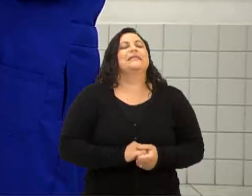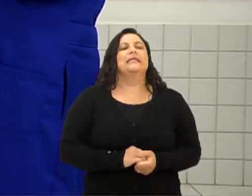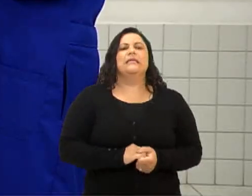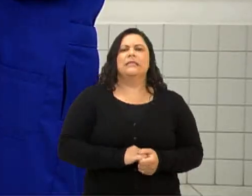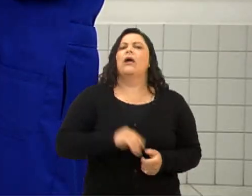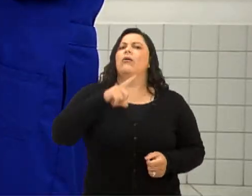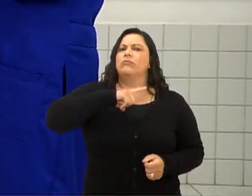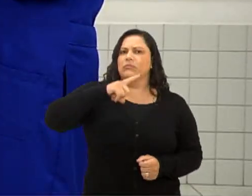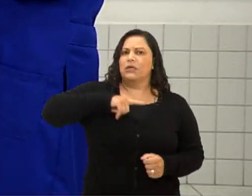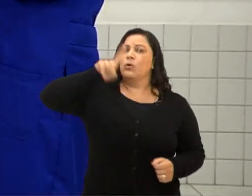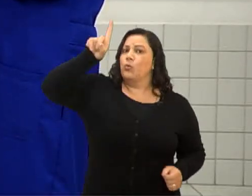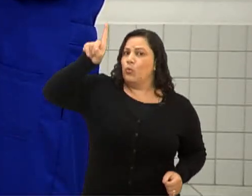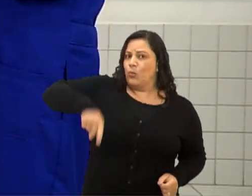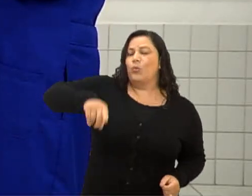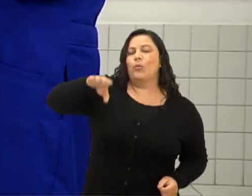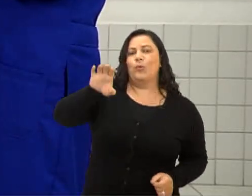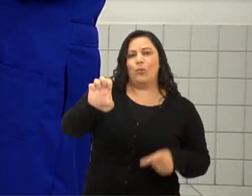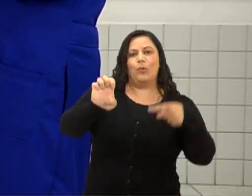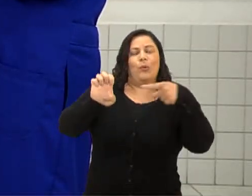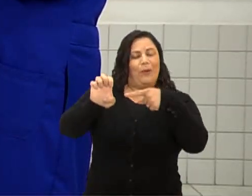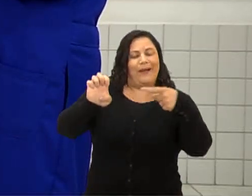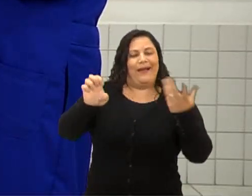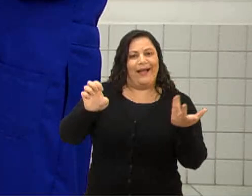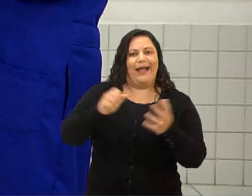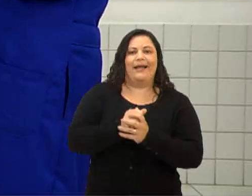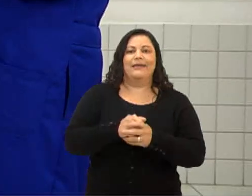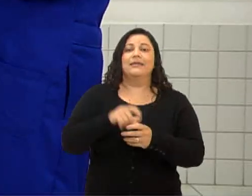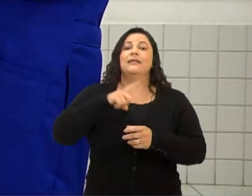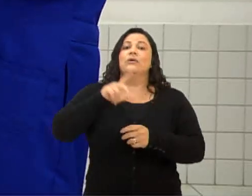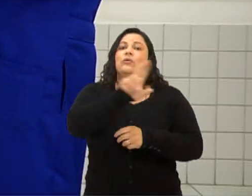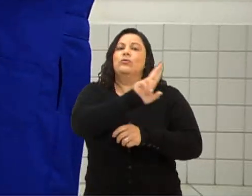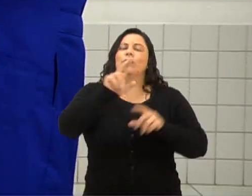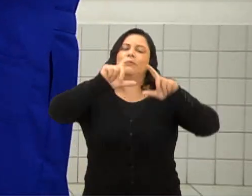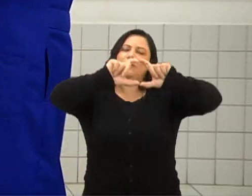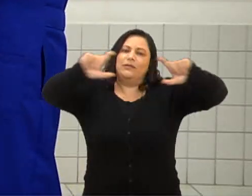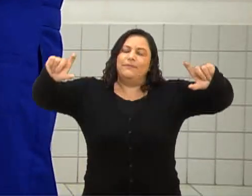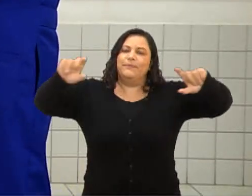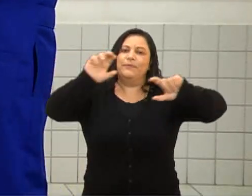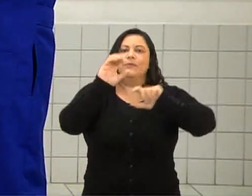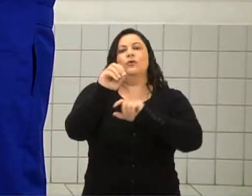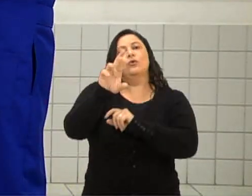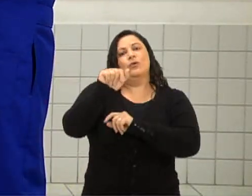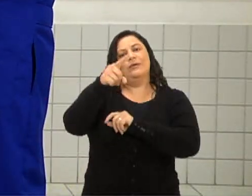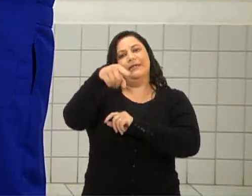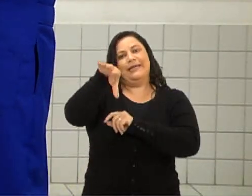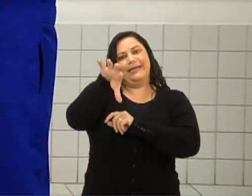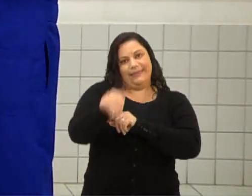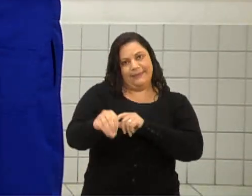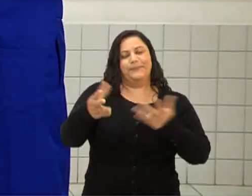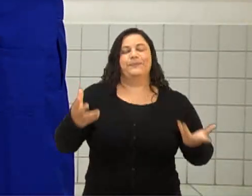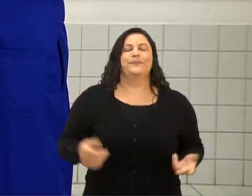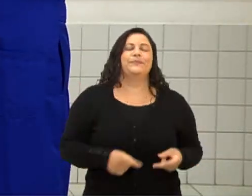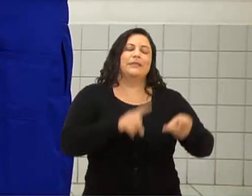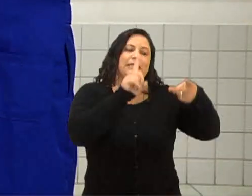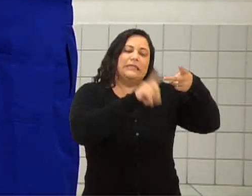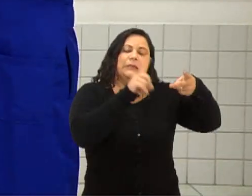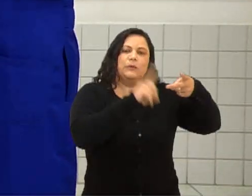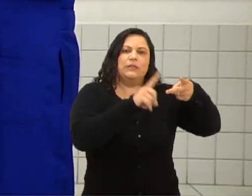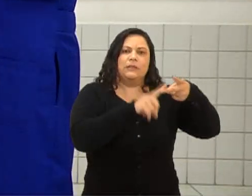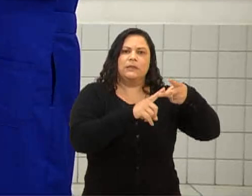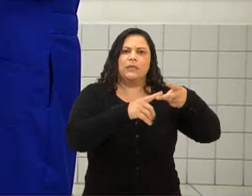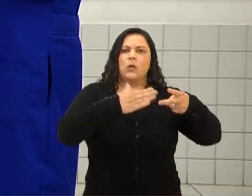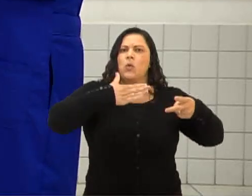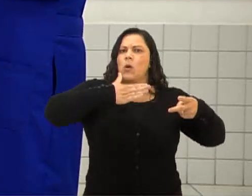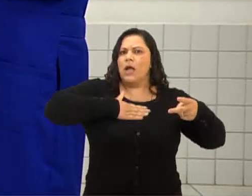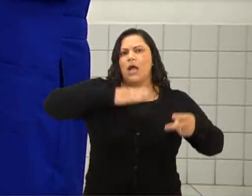esse representando o verbo ser, que a gente chama de oração, certo? E na segunda frase, a gente tem eu sou imune.